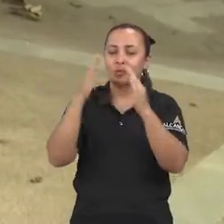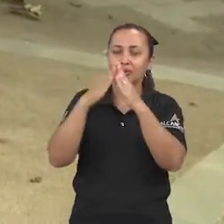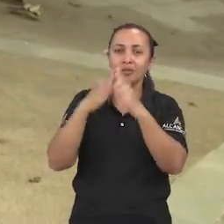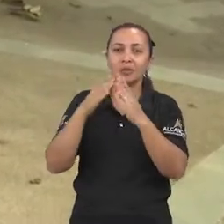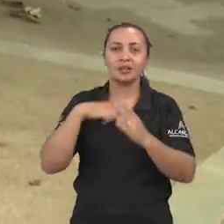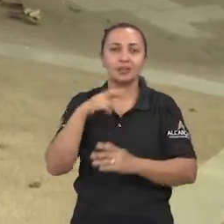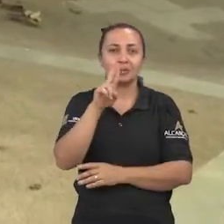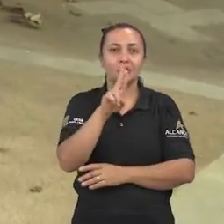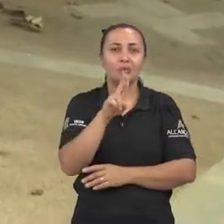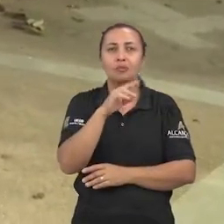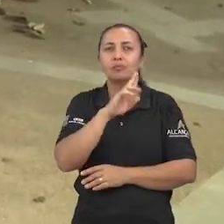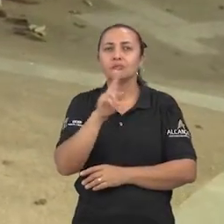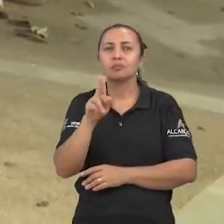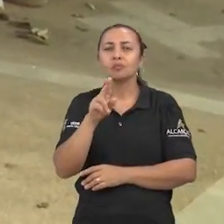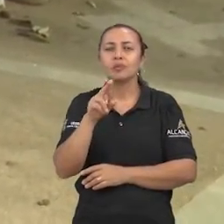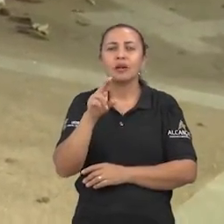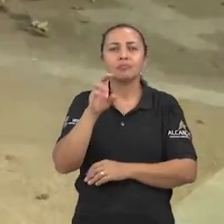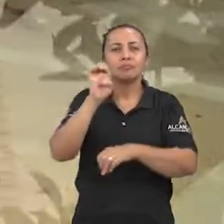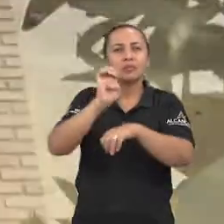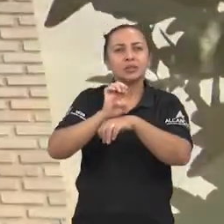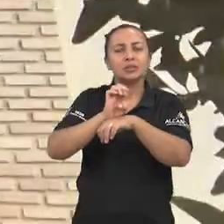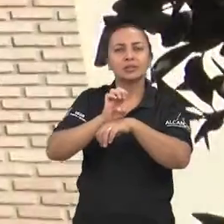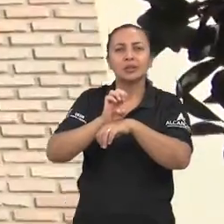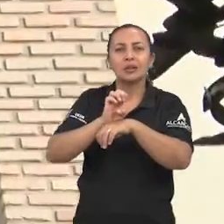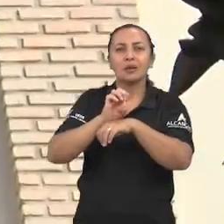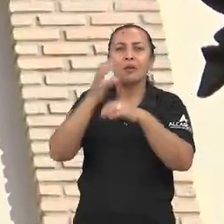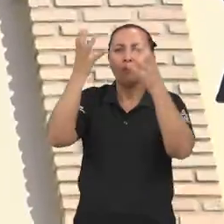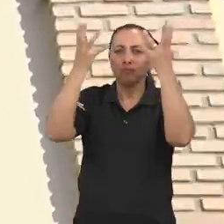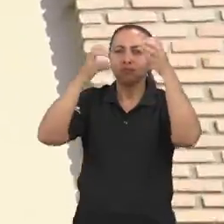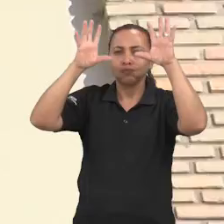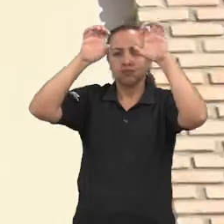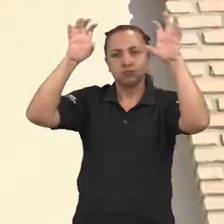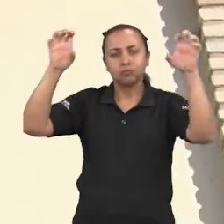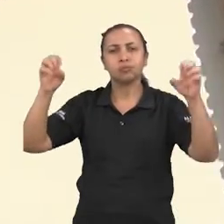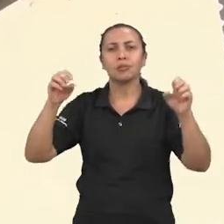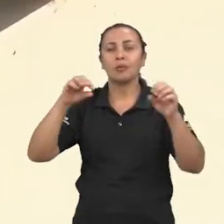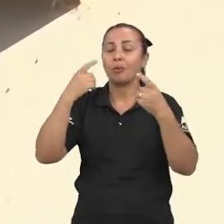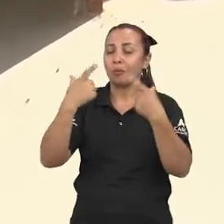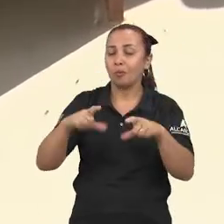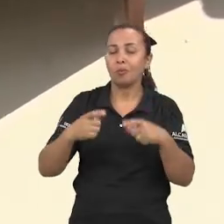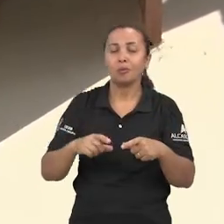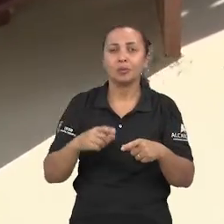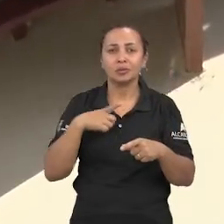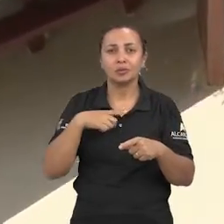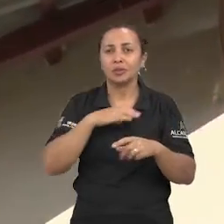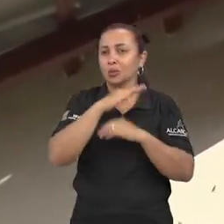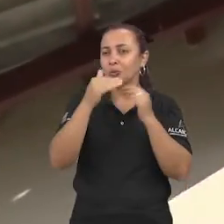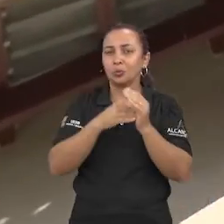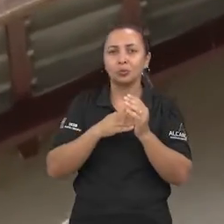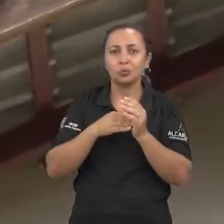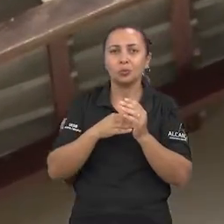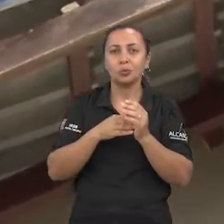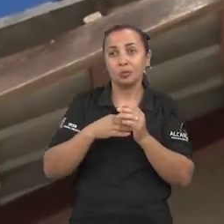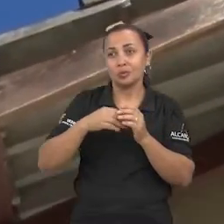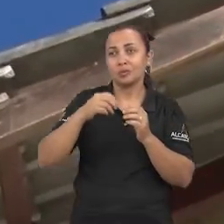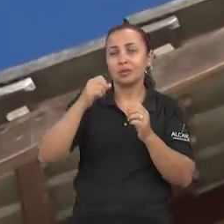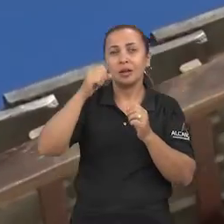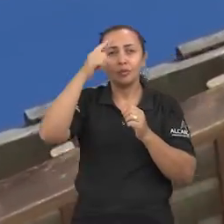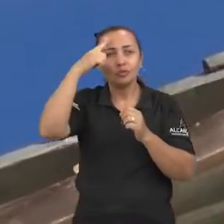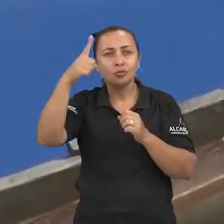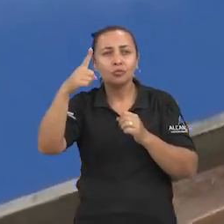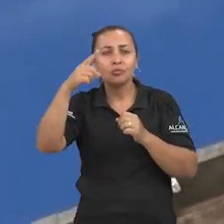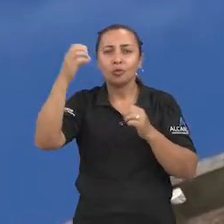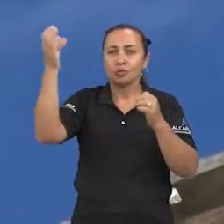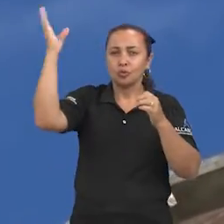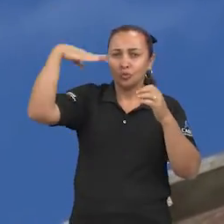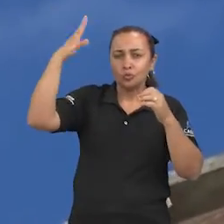tem uma estação meteorológica automática, onde mede todos os dados de uma estação. O mais importante,